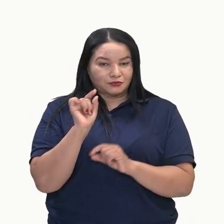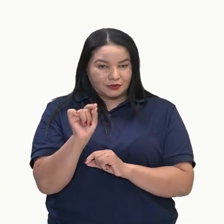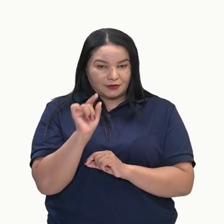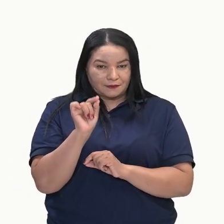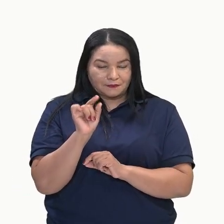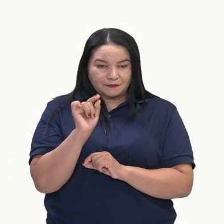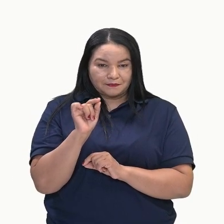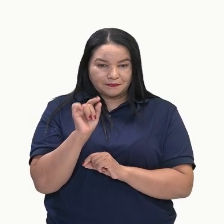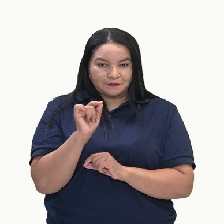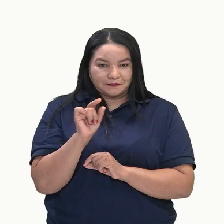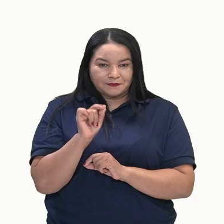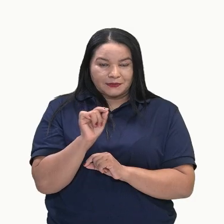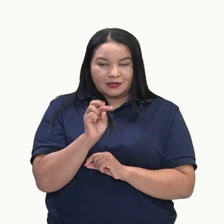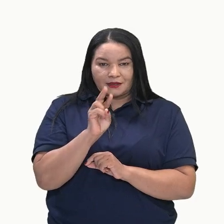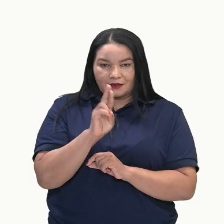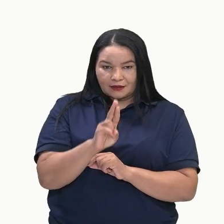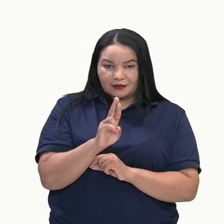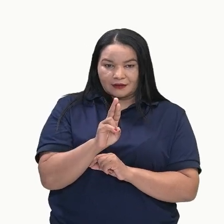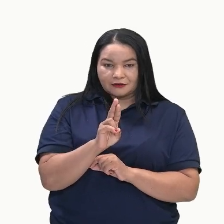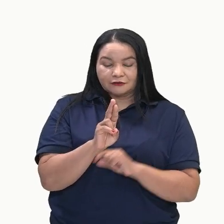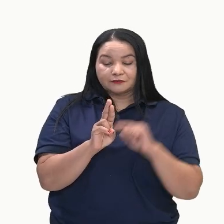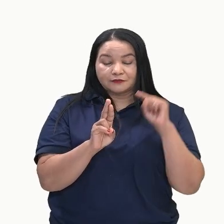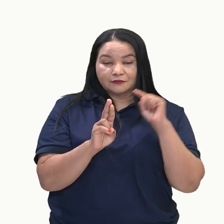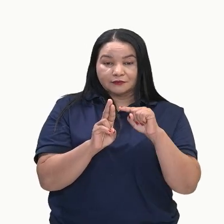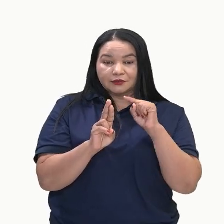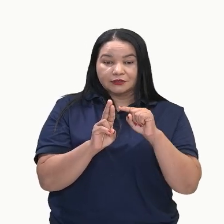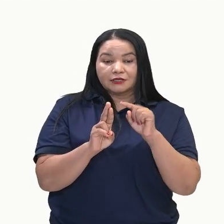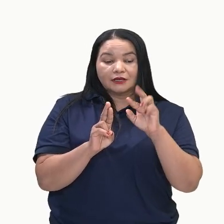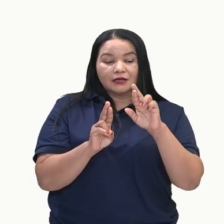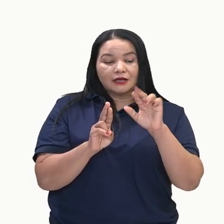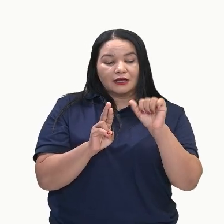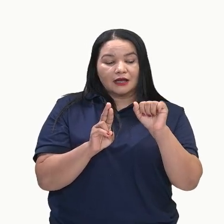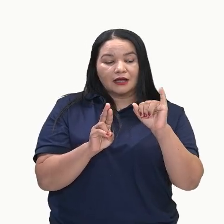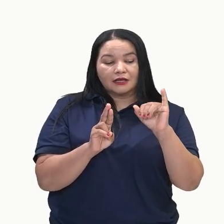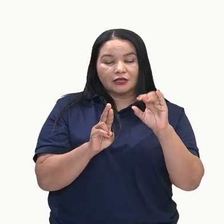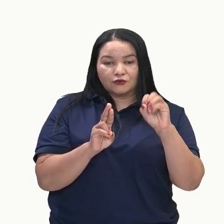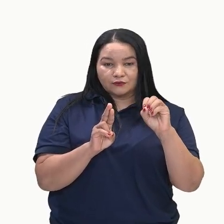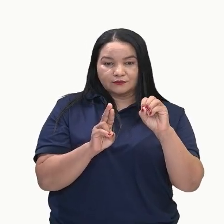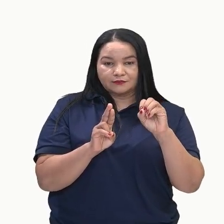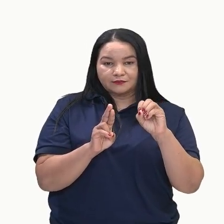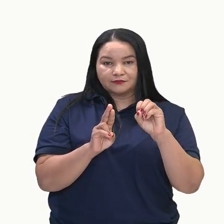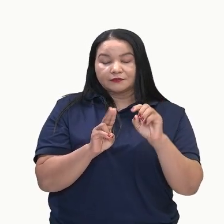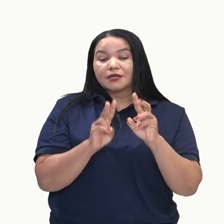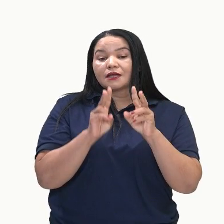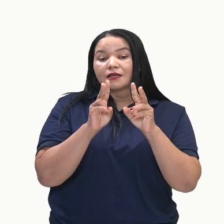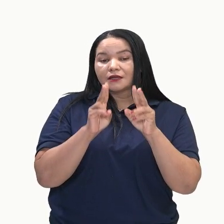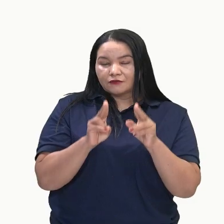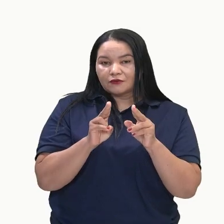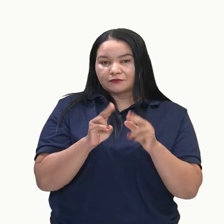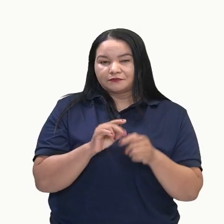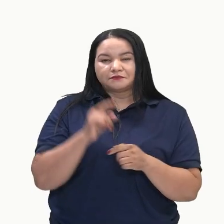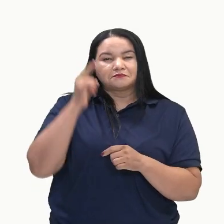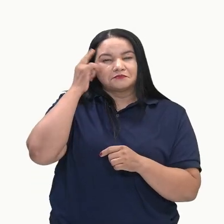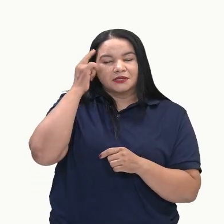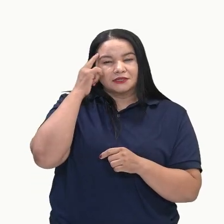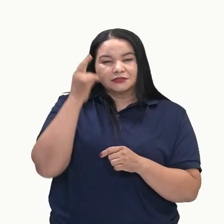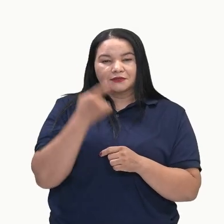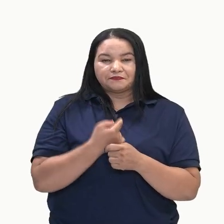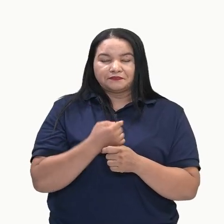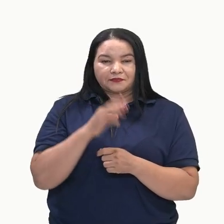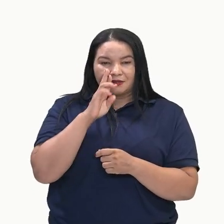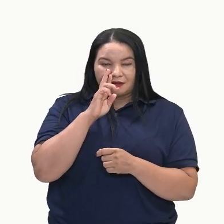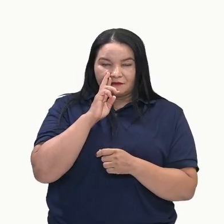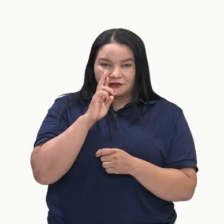Aqui no R, os raios serão iguais, porque se você observar Pensa agora aí na lata de refrigerante, porque não